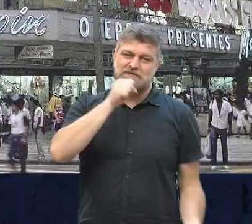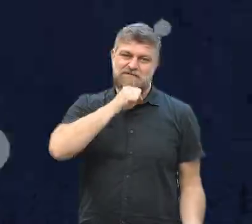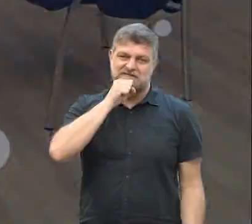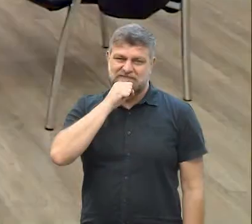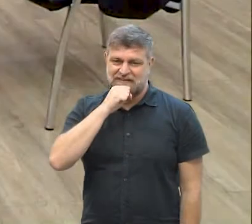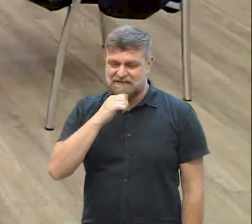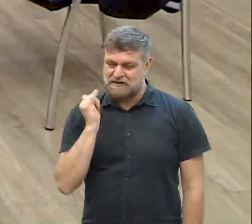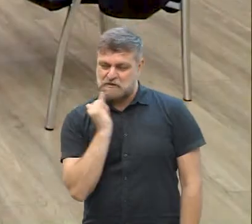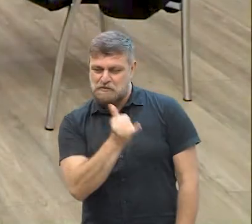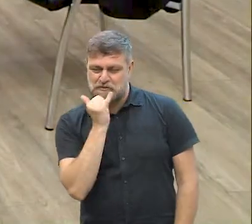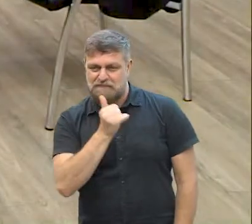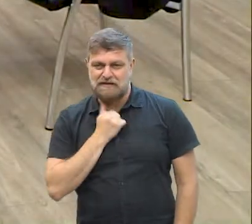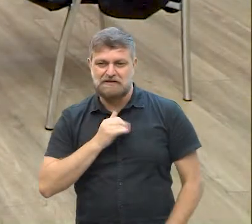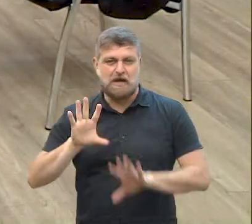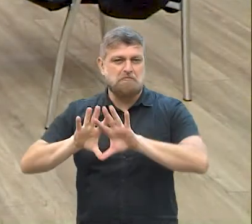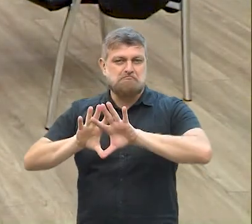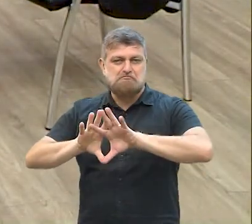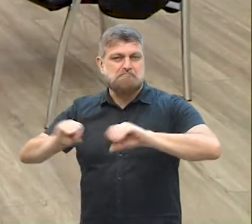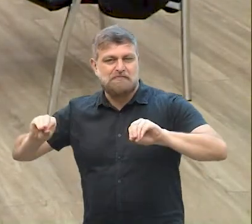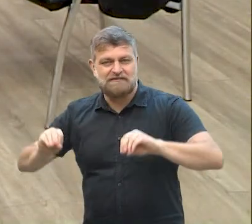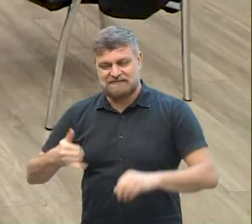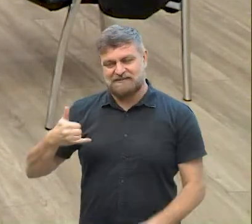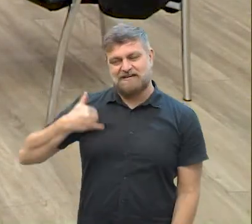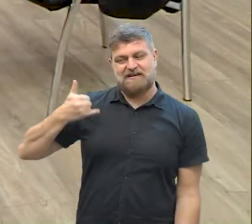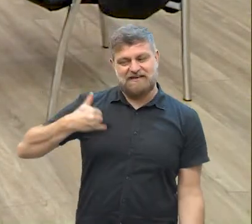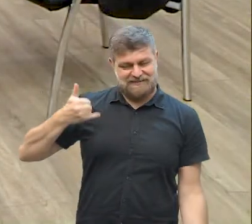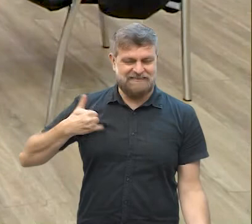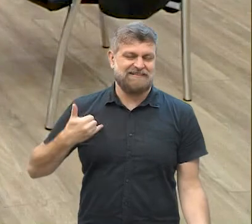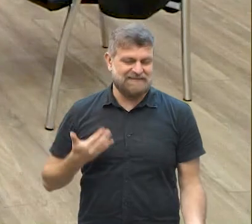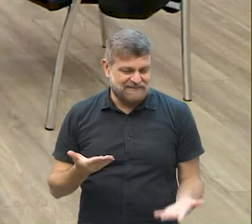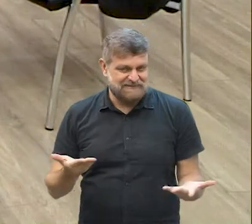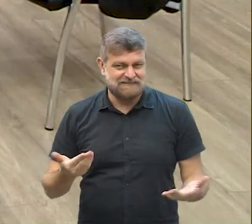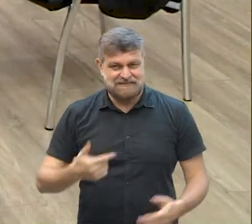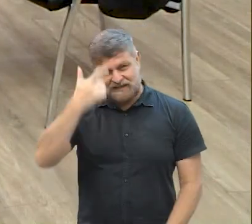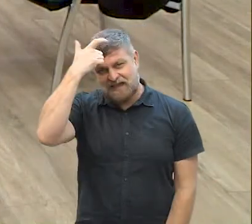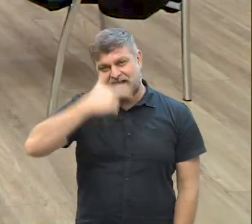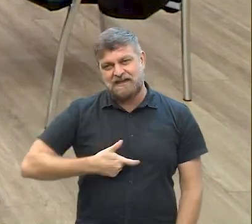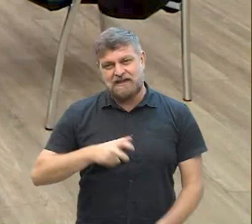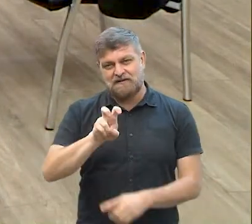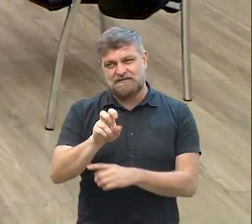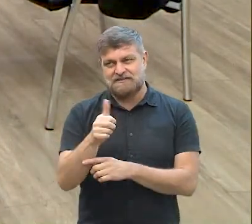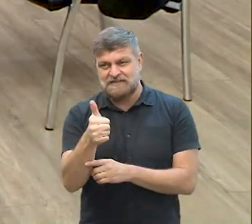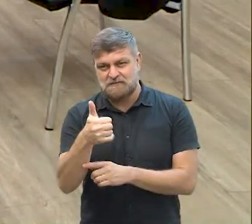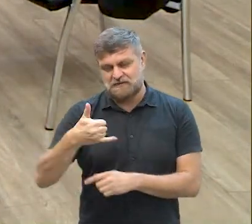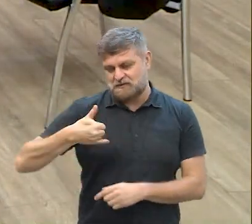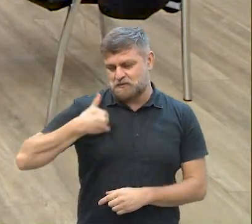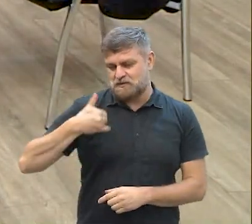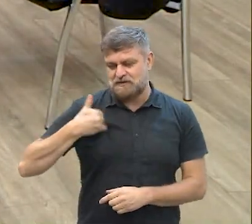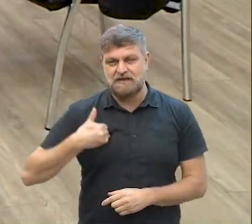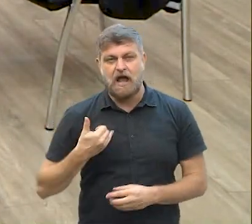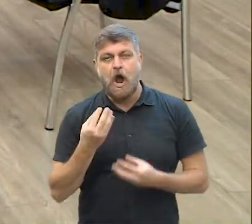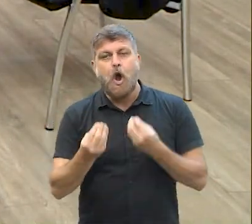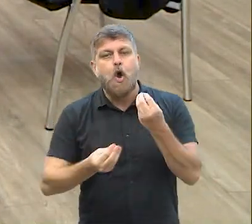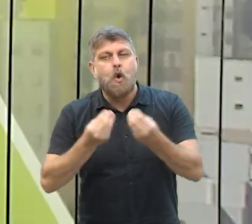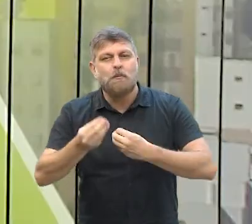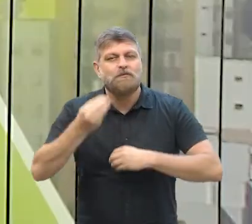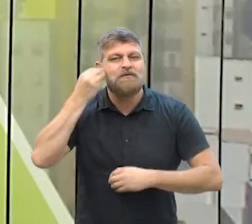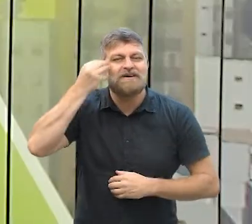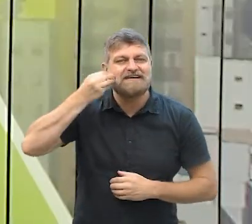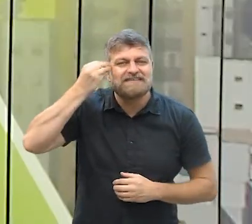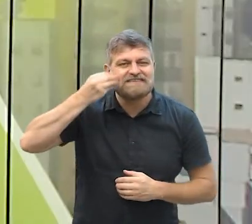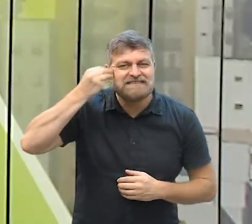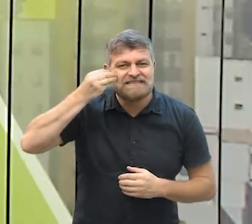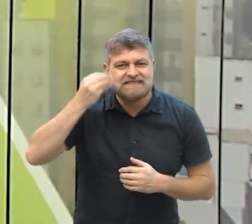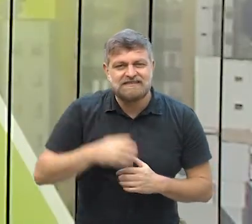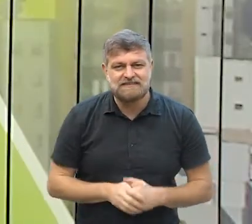acho. O que eu tô falando já tá acabando. Já tá entregando a idade, já. Já, eu tô com 51 anos. E como é que foi essa experiência